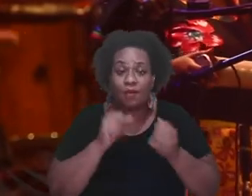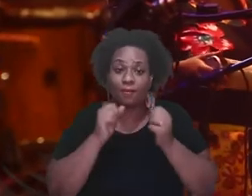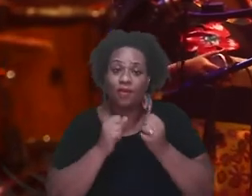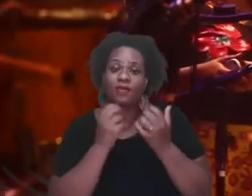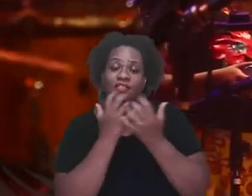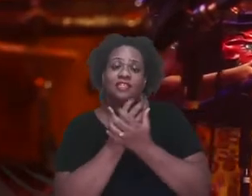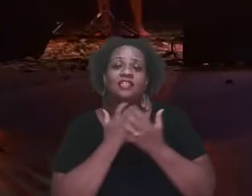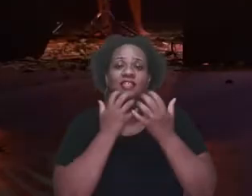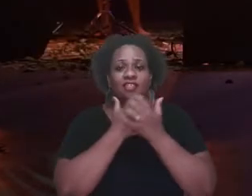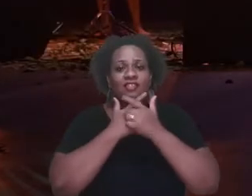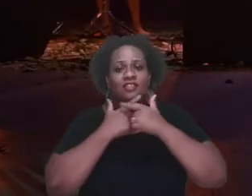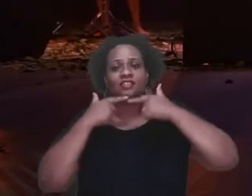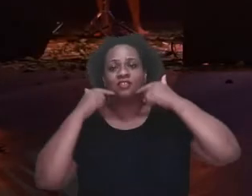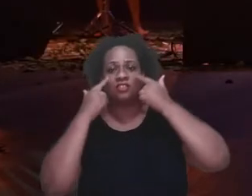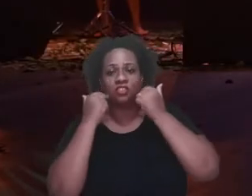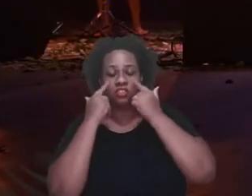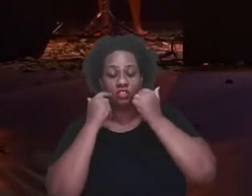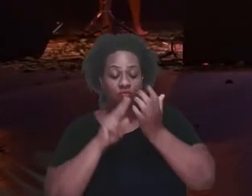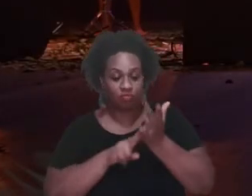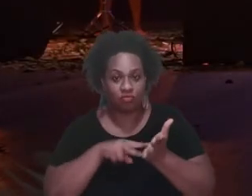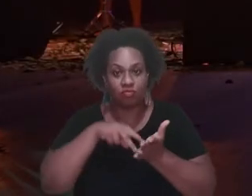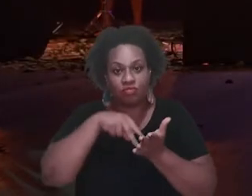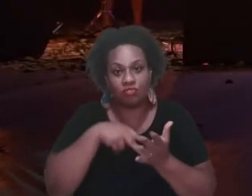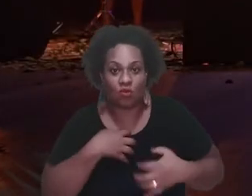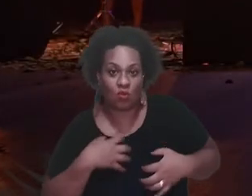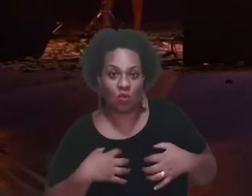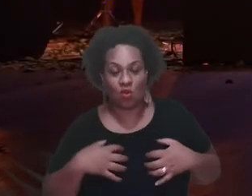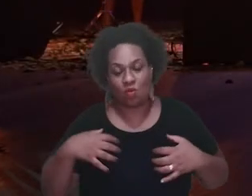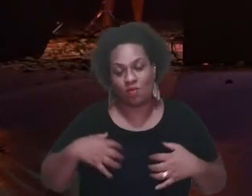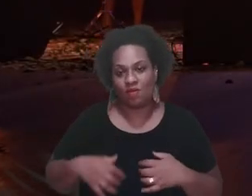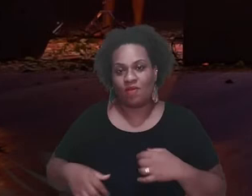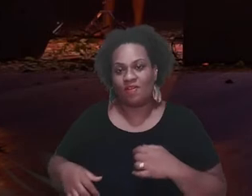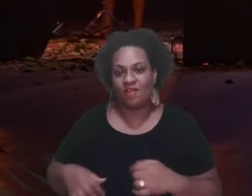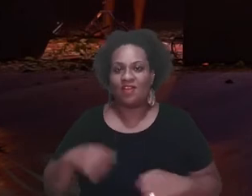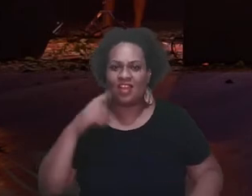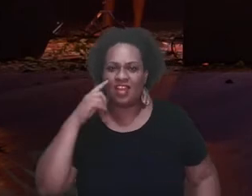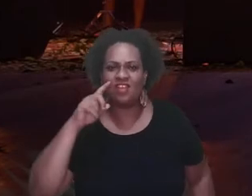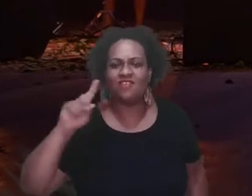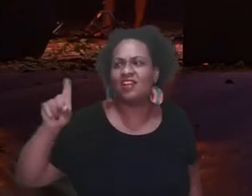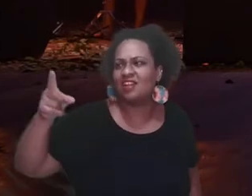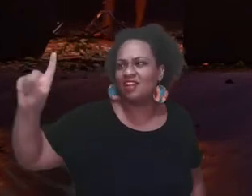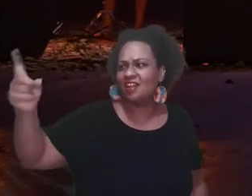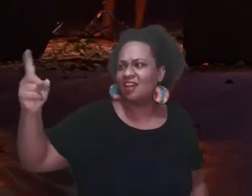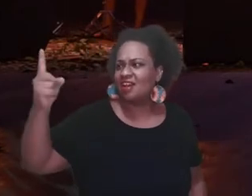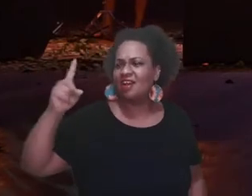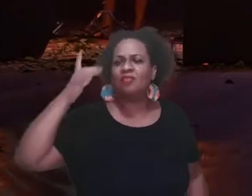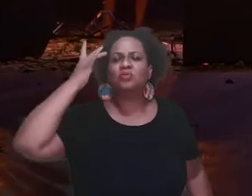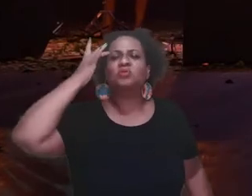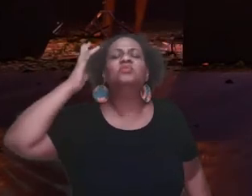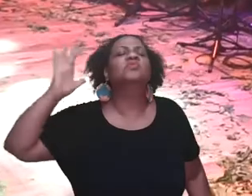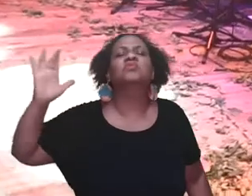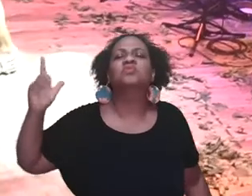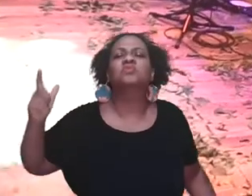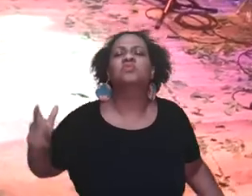pode escorregar não é cair eu vou botar o Maria e eu vivi lave não sei